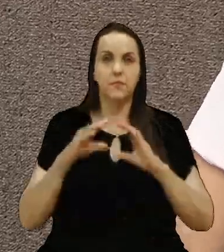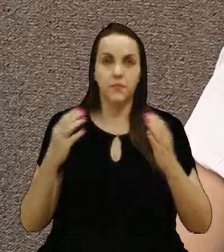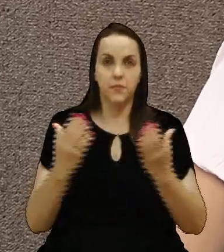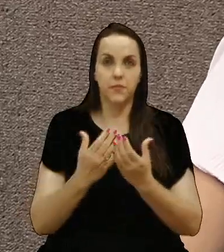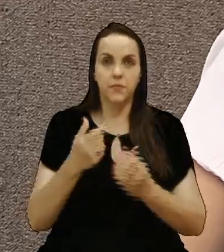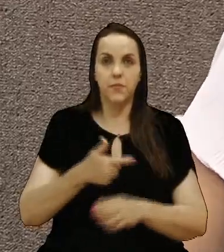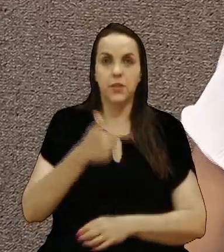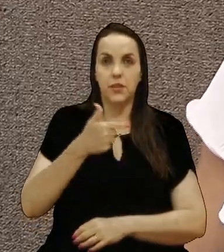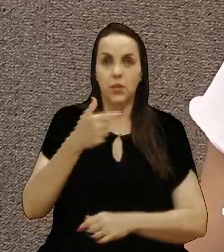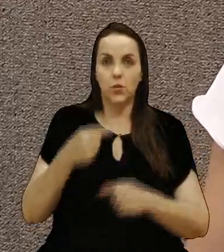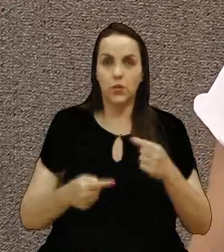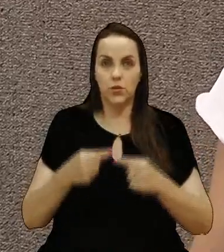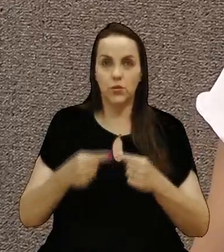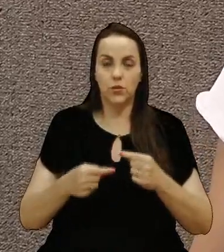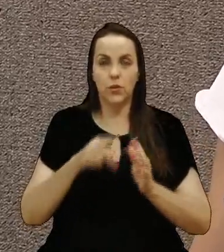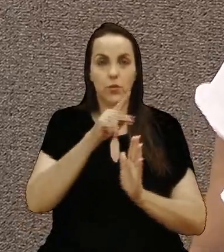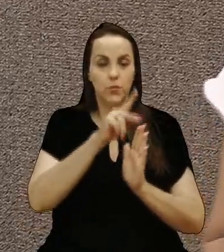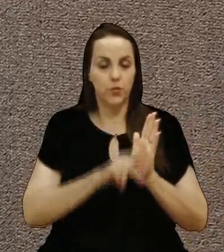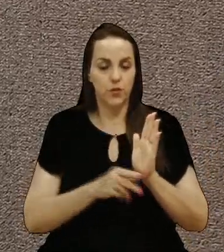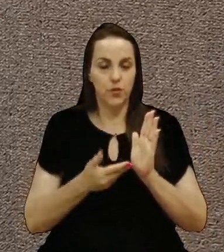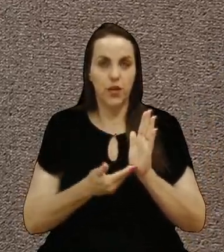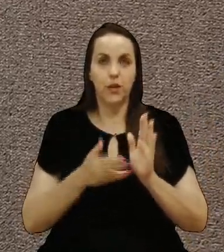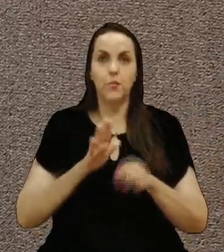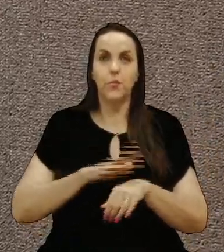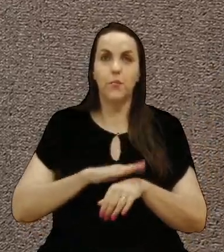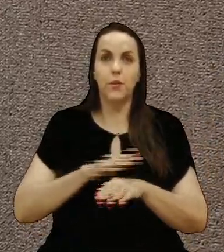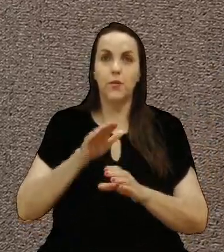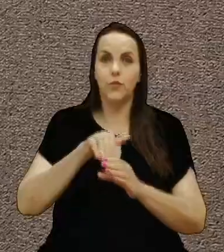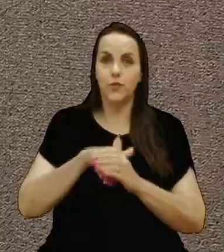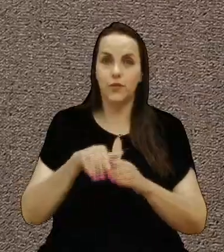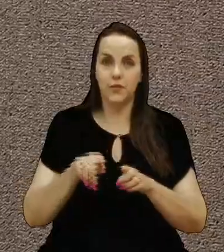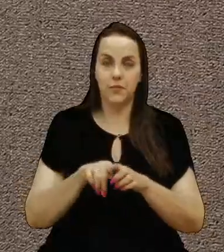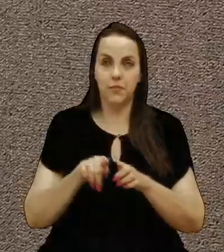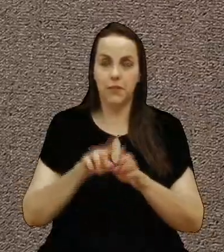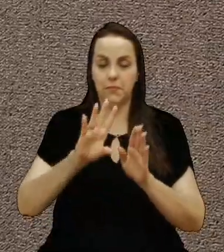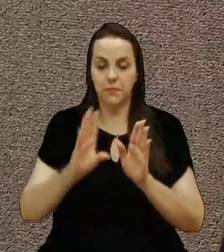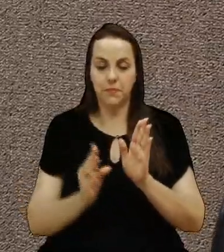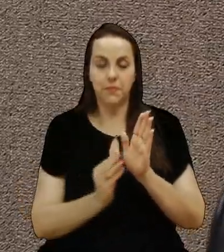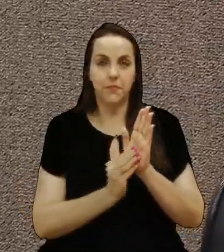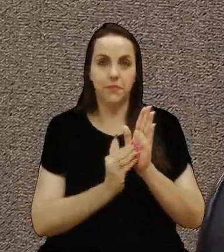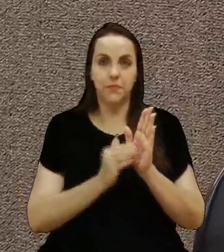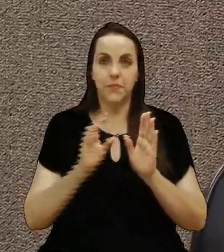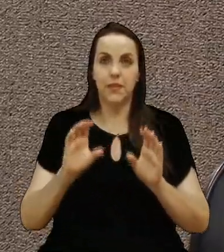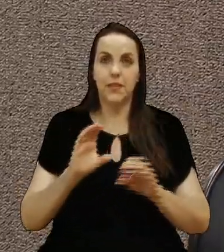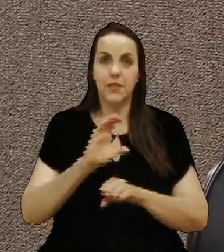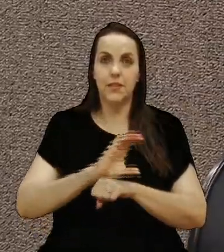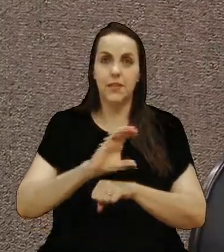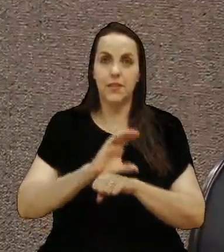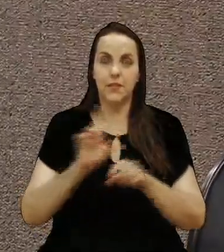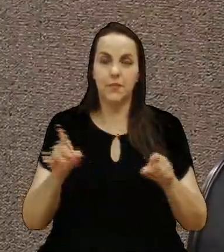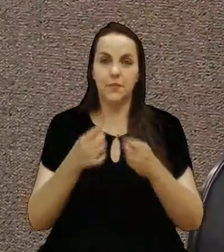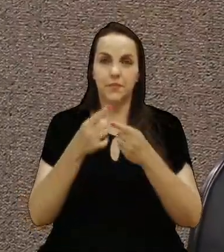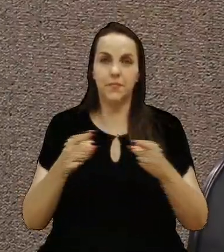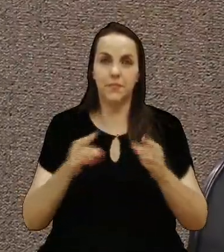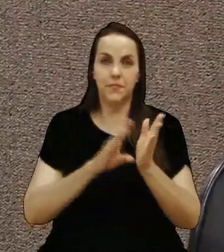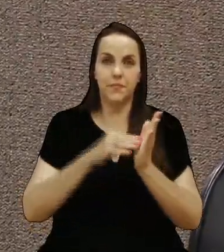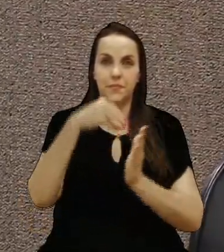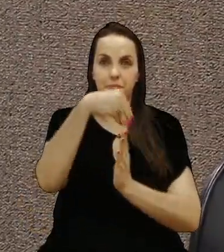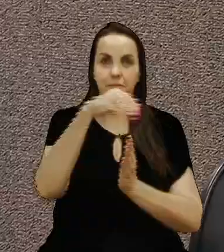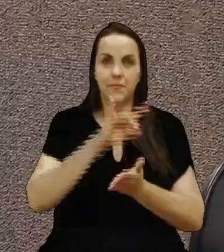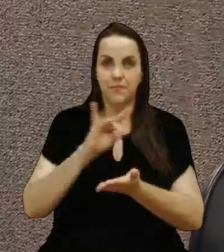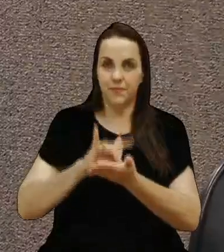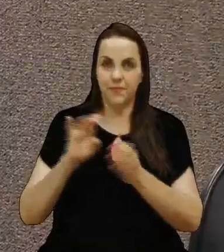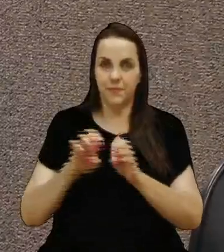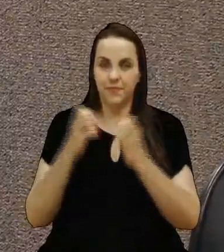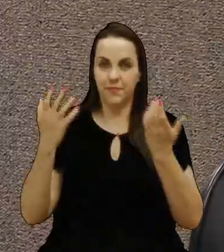discussão desse projeto, momento de votação também, da inclusão do CETEC musical no nosso calendário oficial de eventos. Nós já tivemos a oportunidade